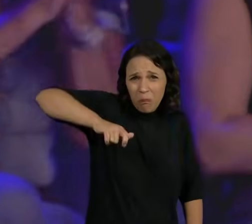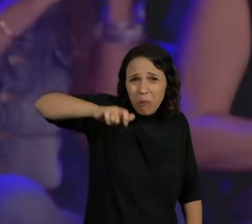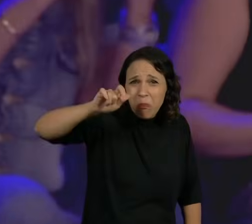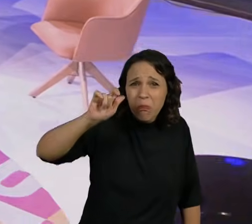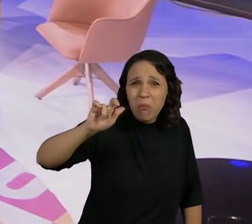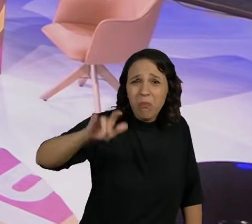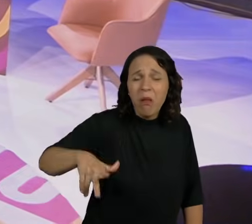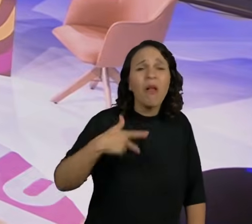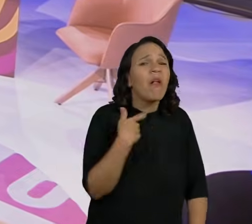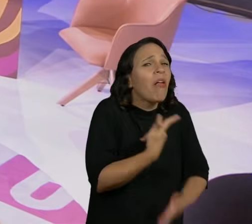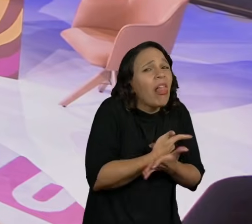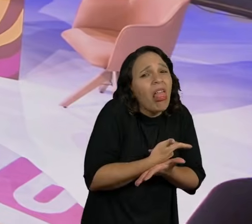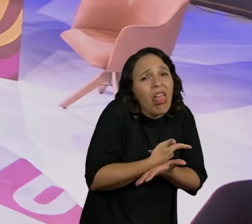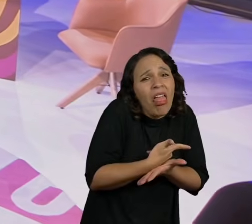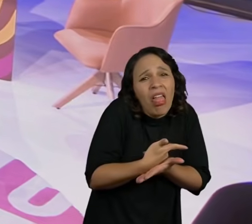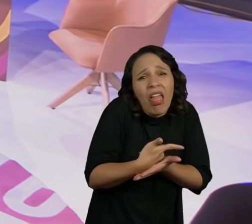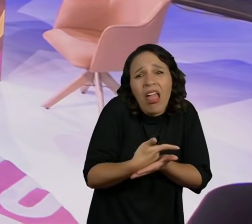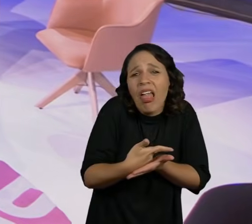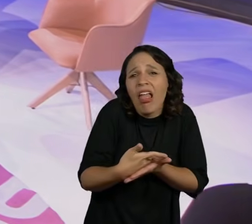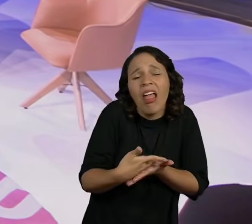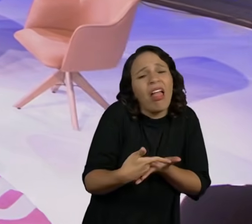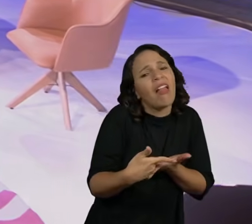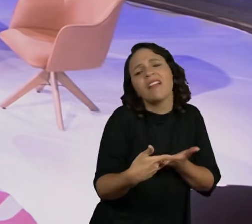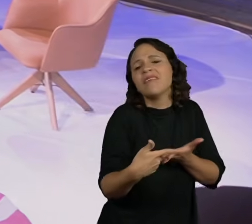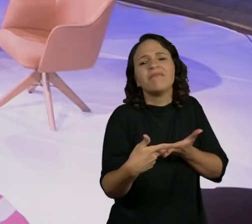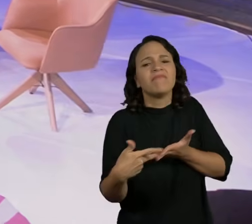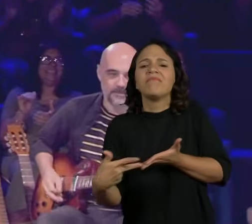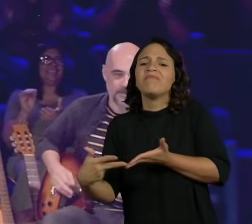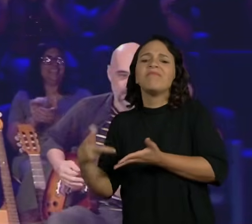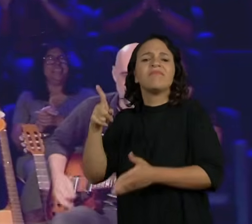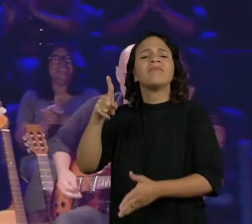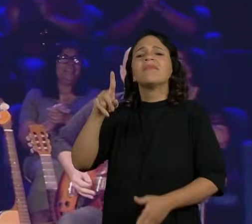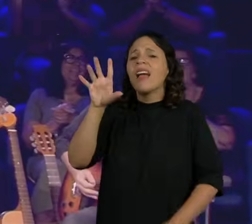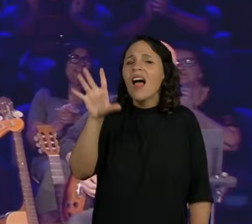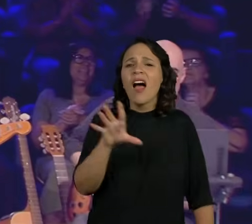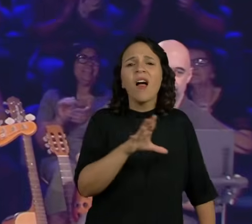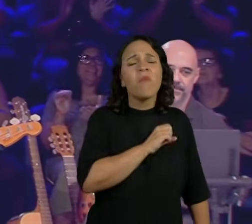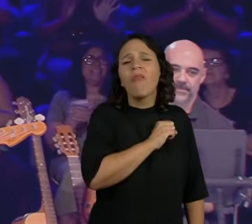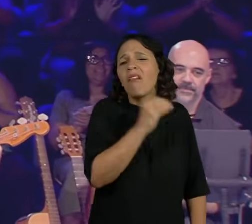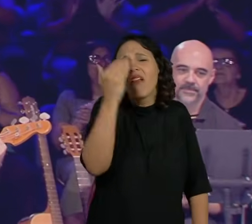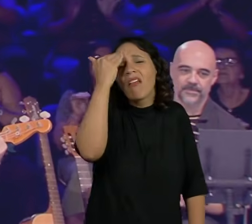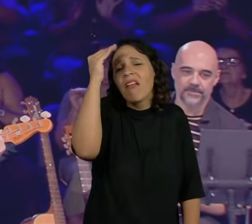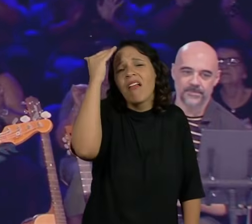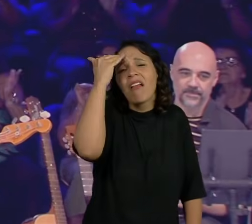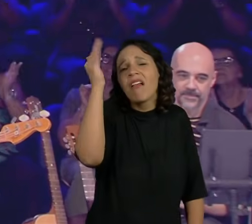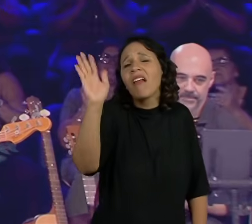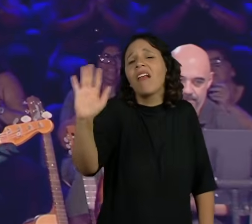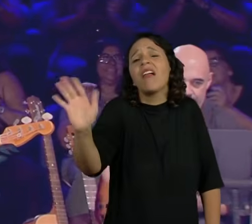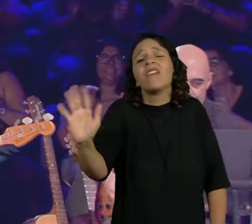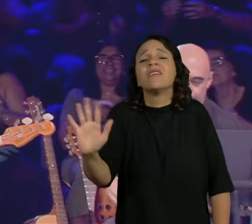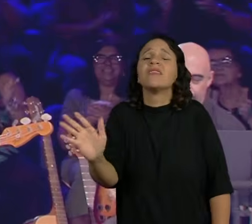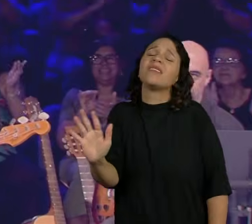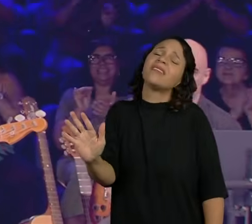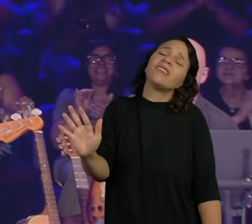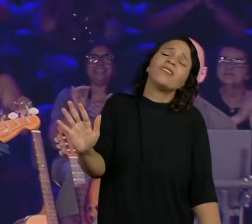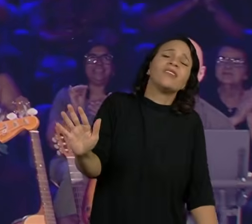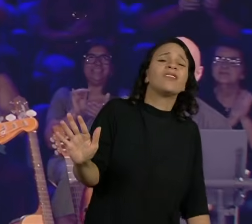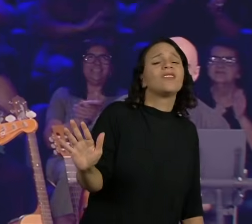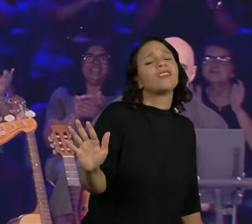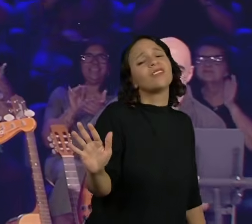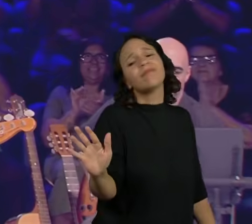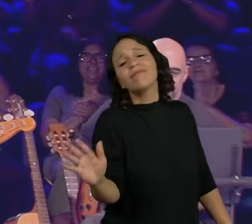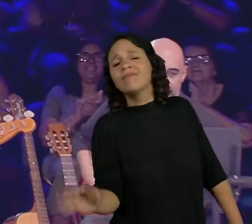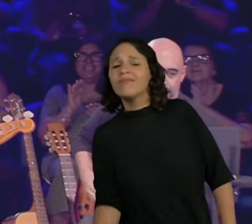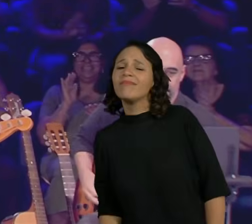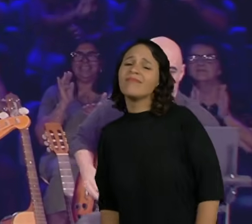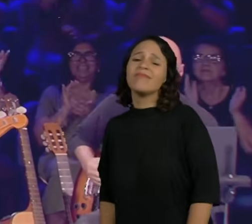you be so very fine. You don't know understanding who